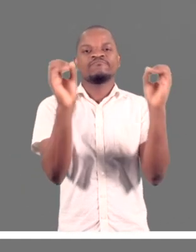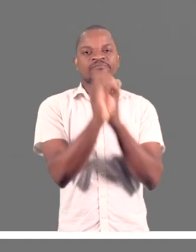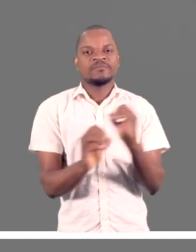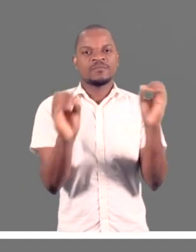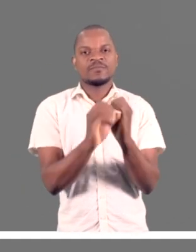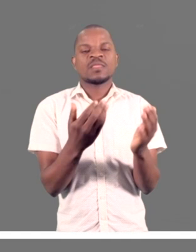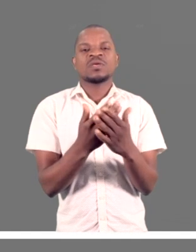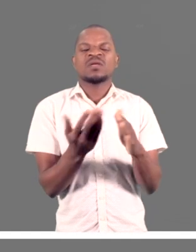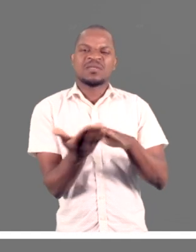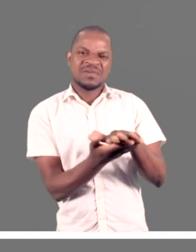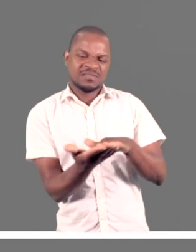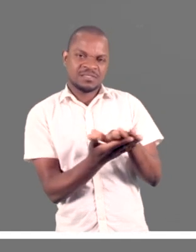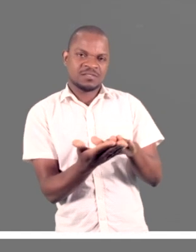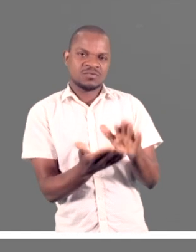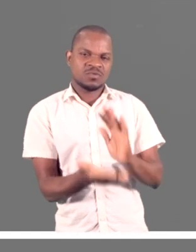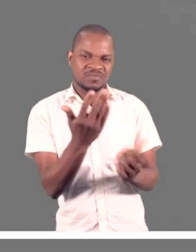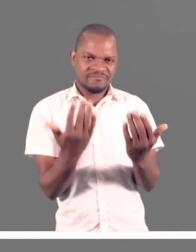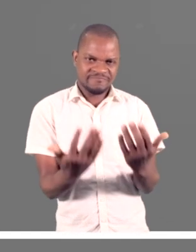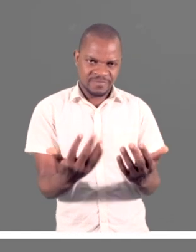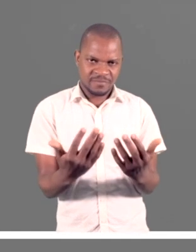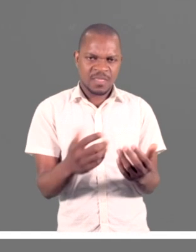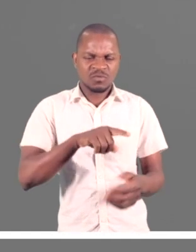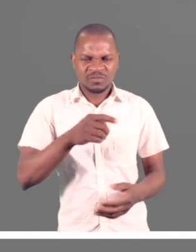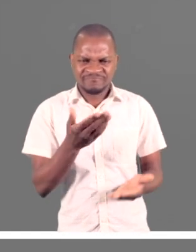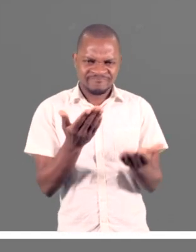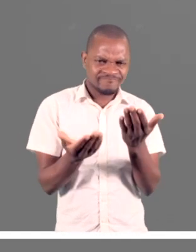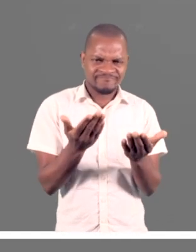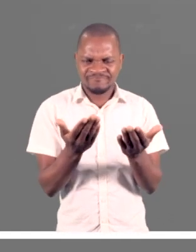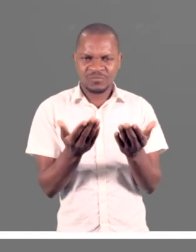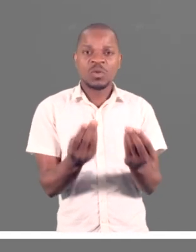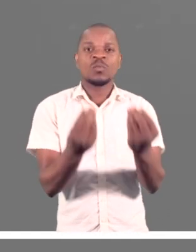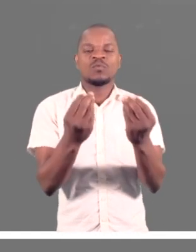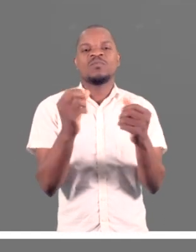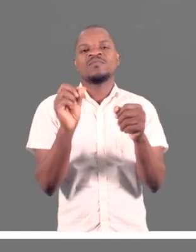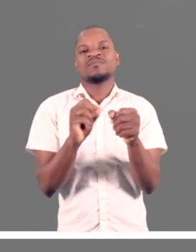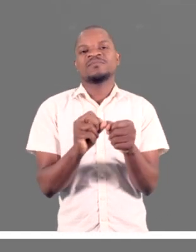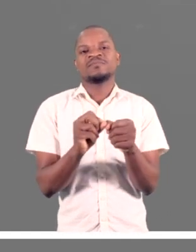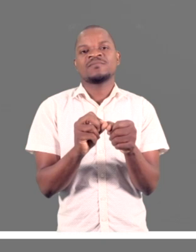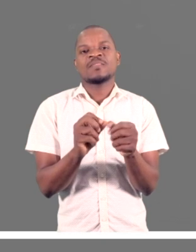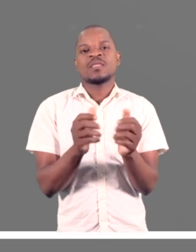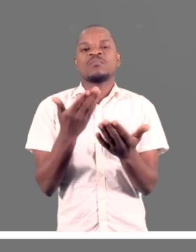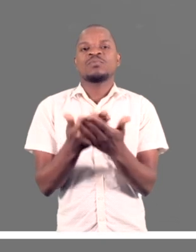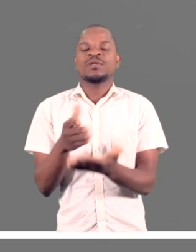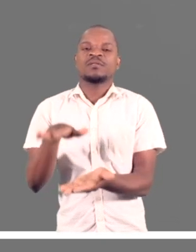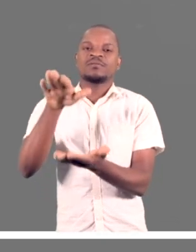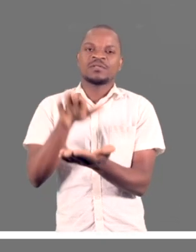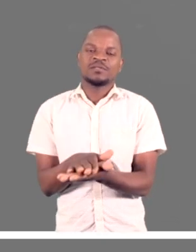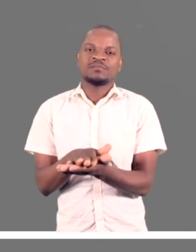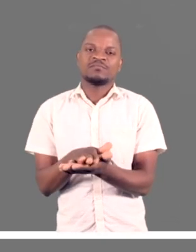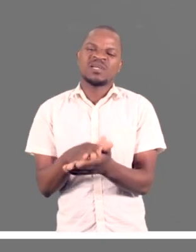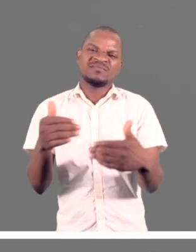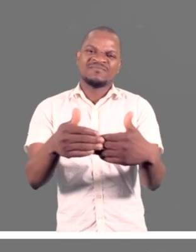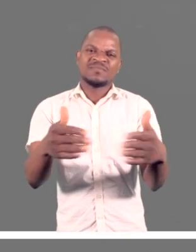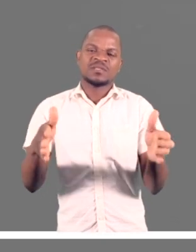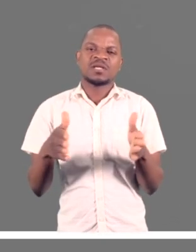eu nosso sonho que ainda não atingimos ainda estamos na fase de luto e vamos estudar como é que podemos fazer essa